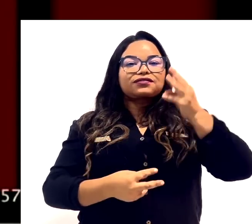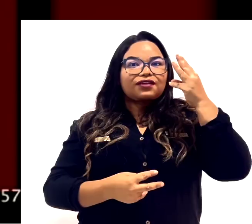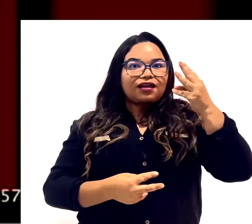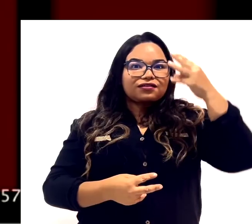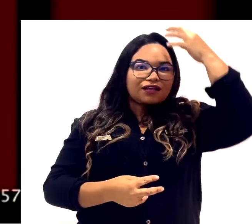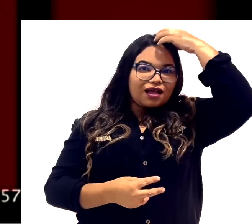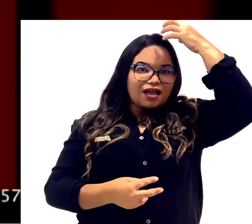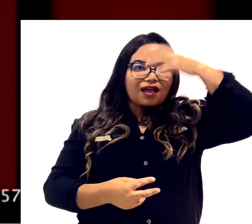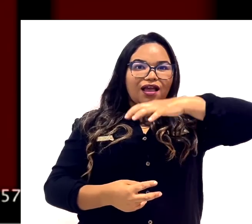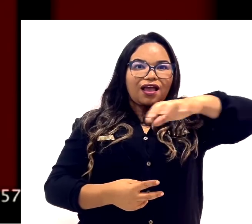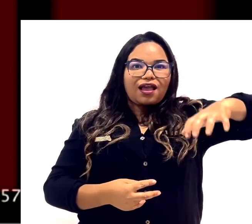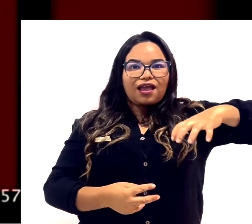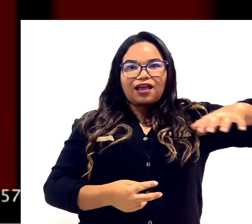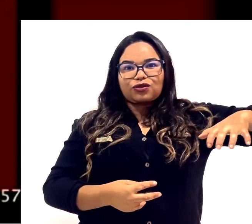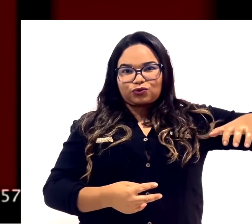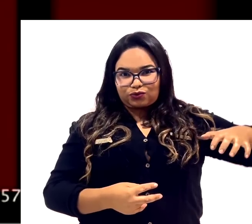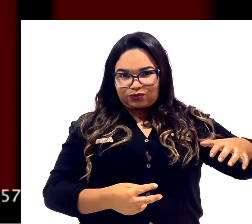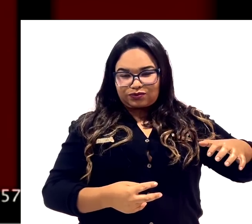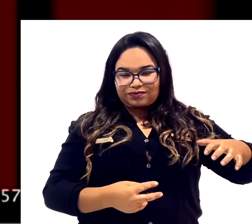Verso 20.